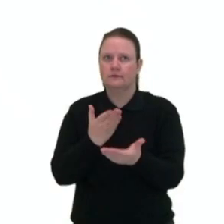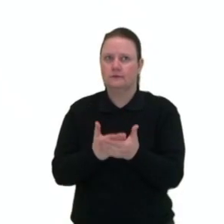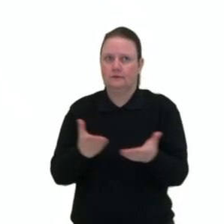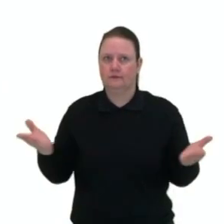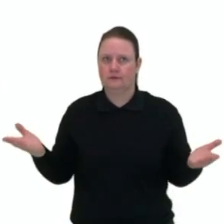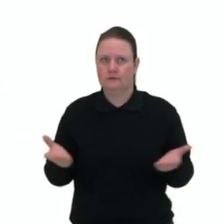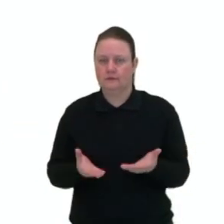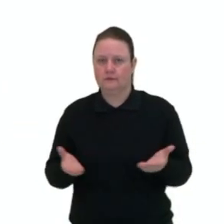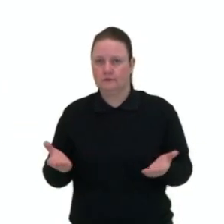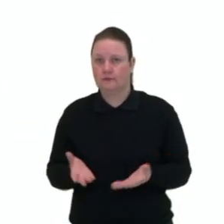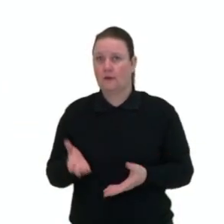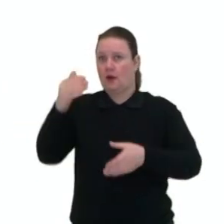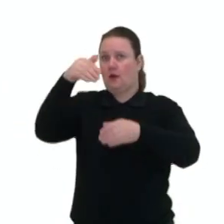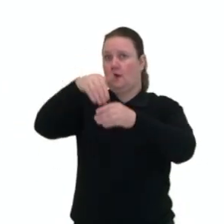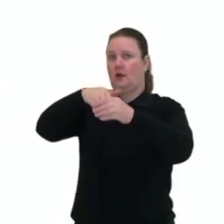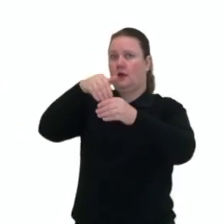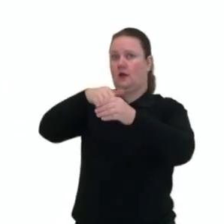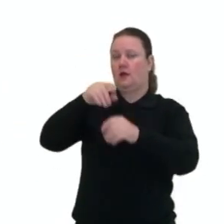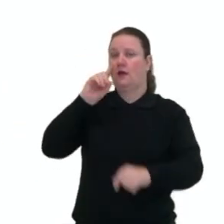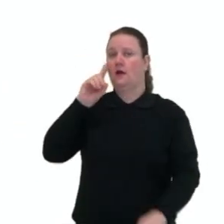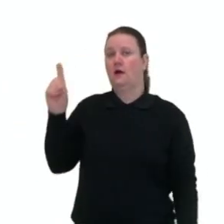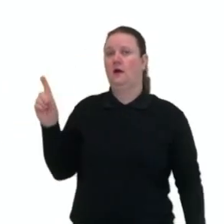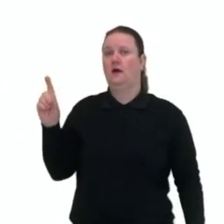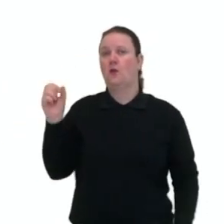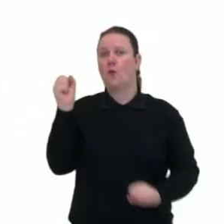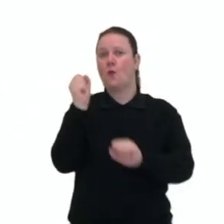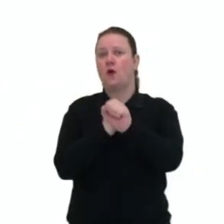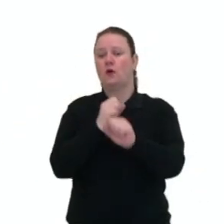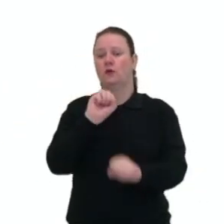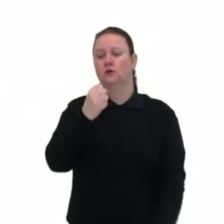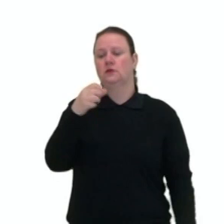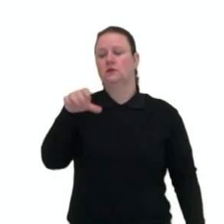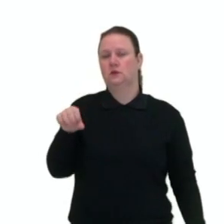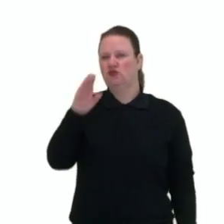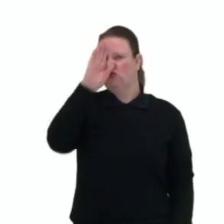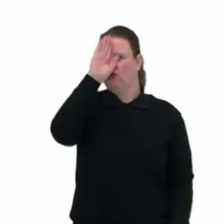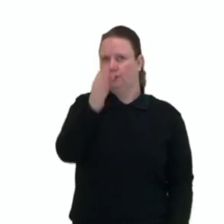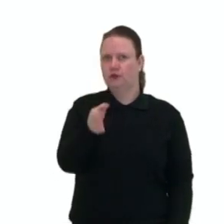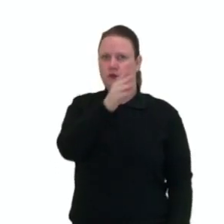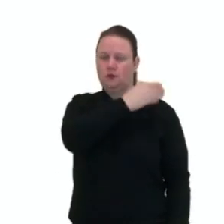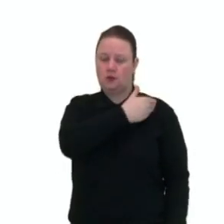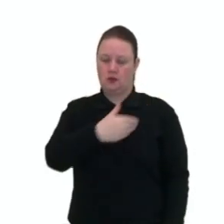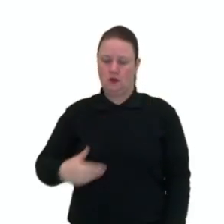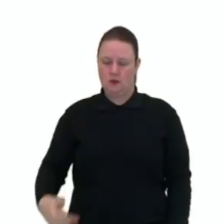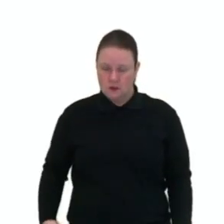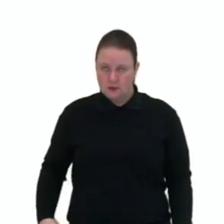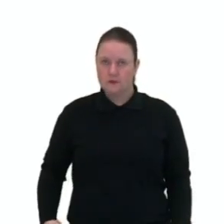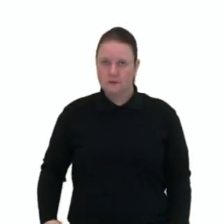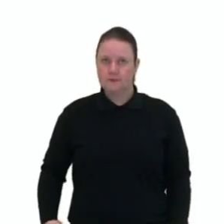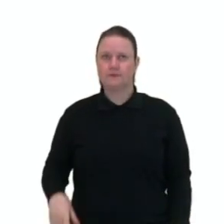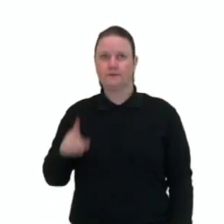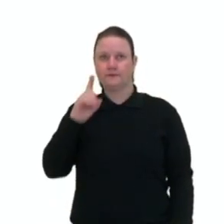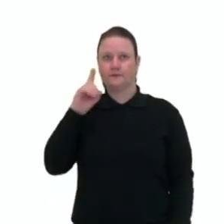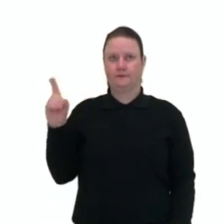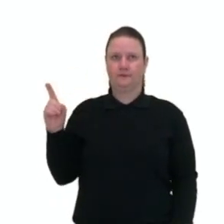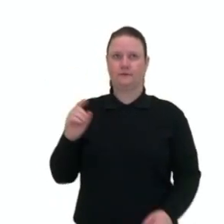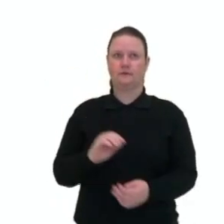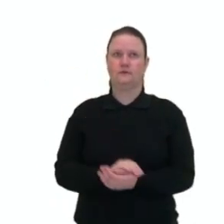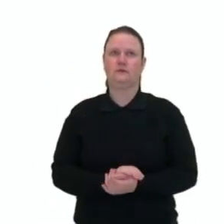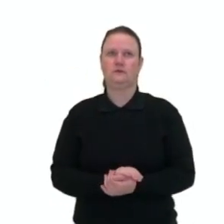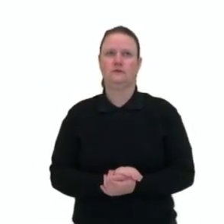hoje? A eleição de 1989 foi a primeira eleição direta para presidente desde